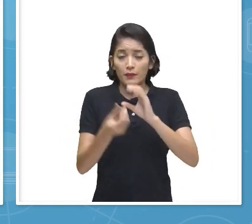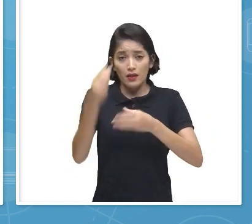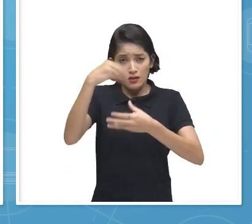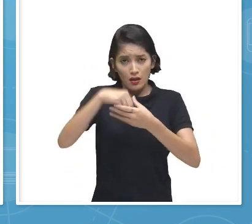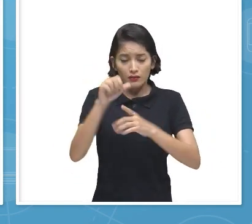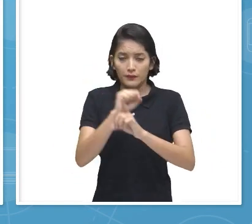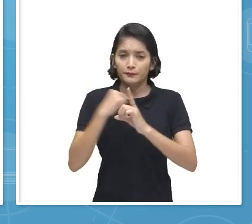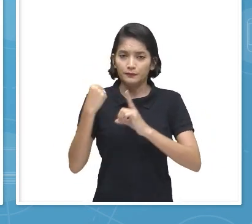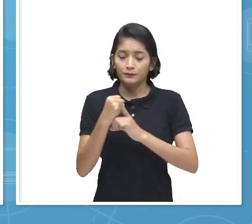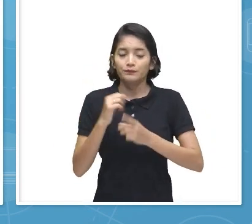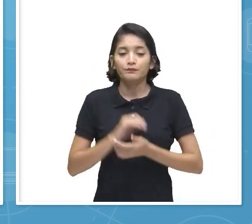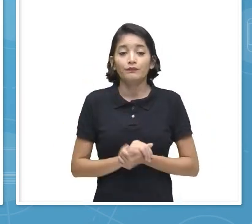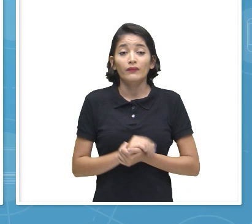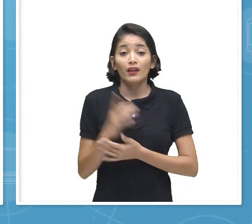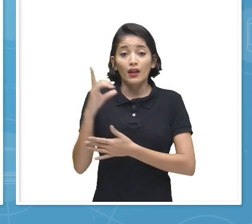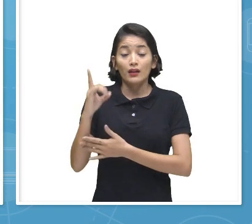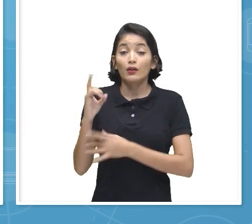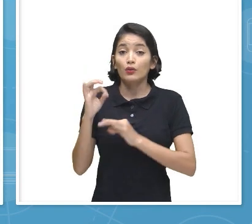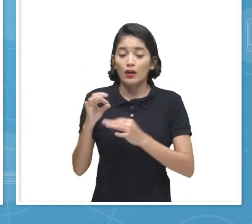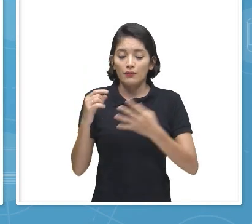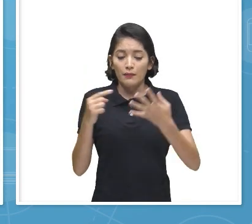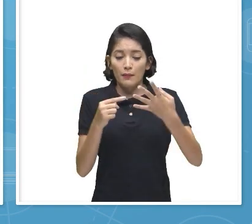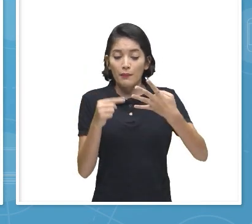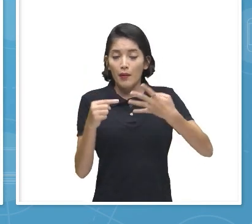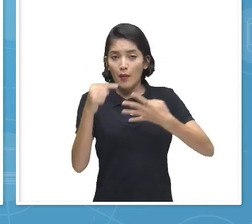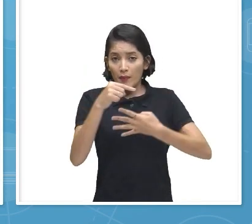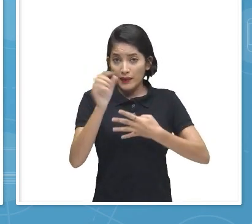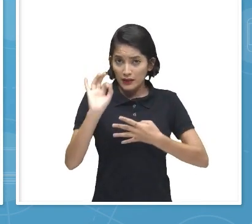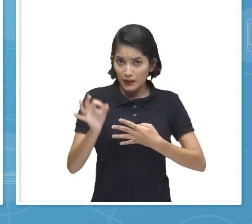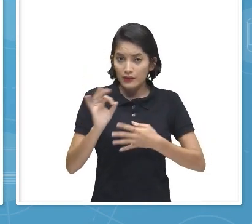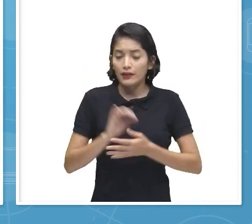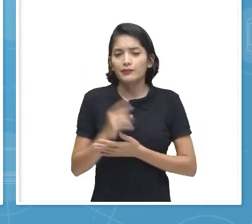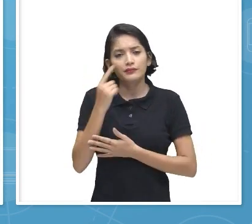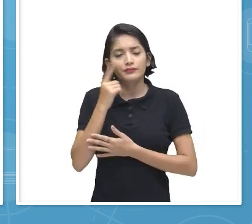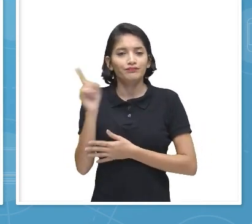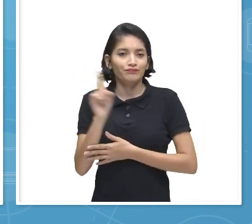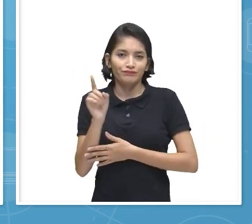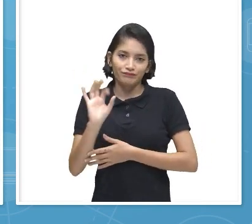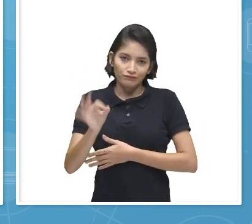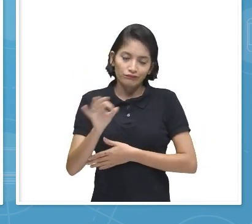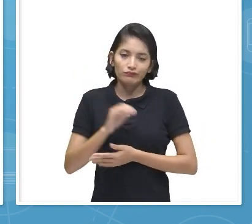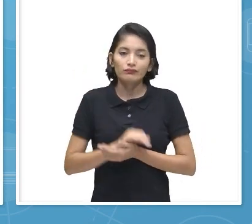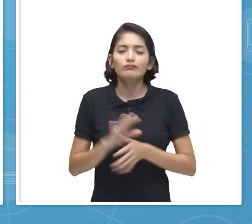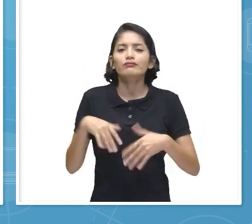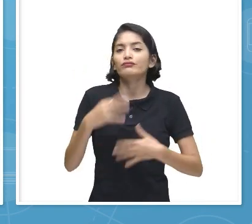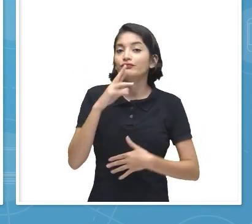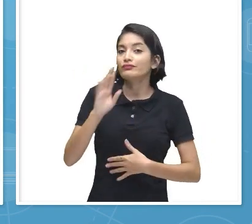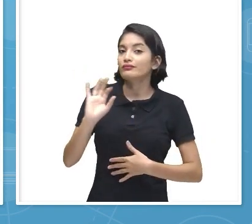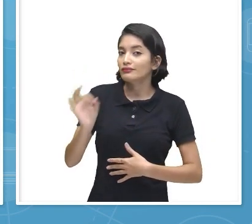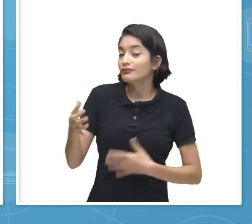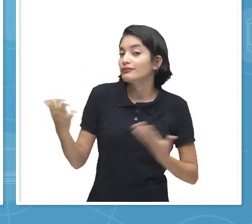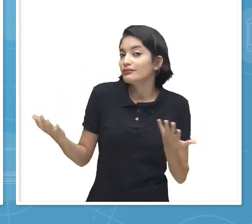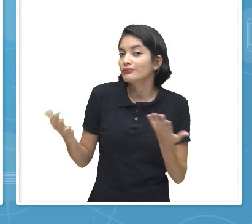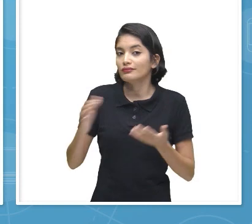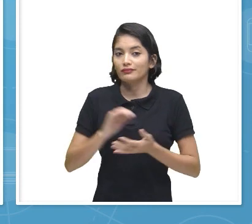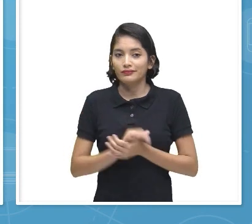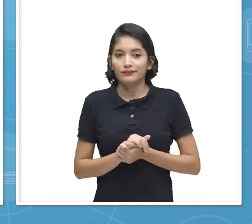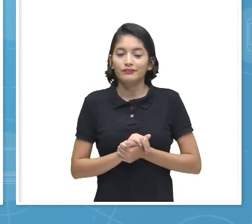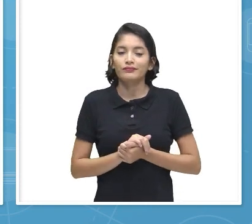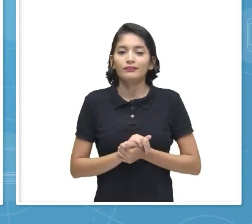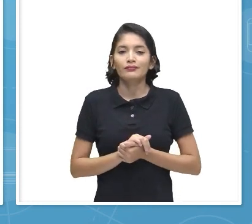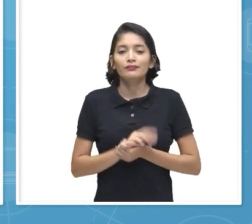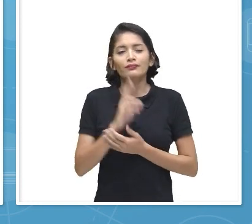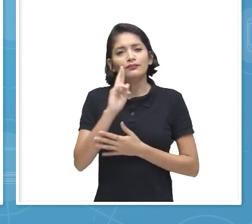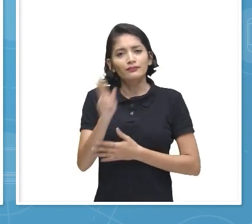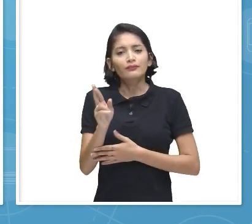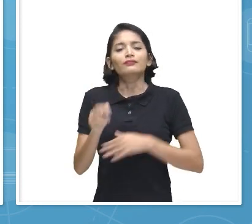sociedade. E a alternativa D diz que todas as alternativas estão corretas, como a gente já viu que não é. Então, qual seria a resposta correta, gabarito? O gabarito indica